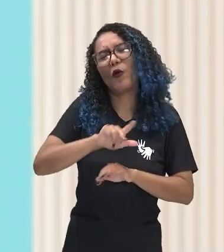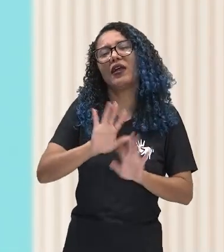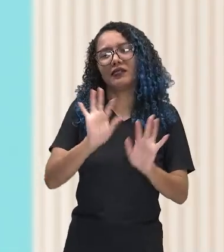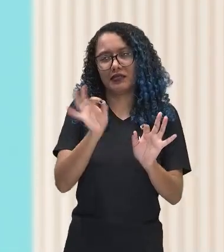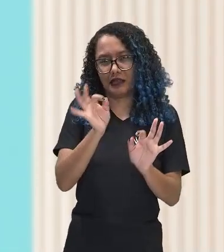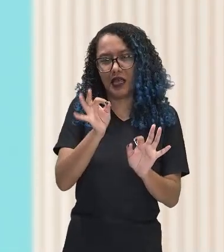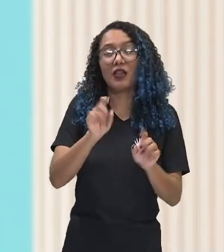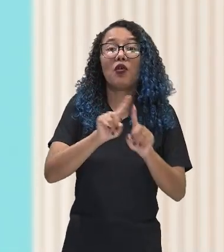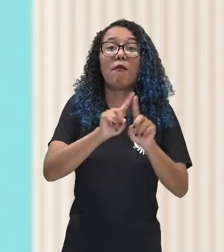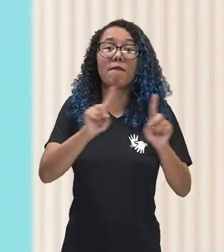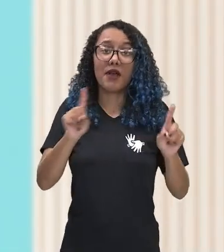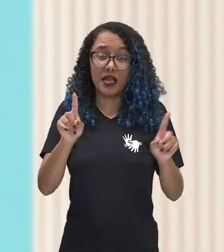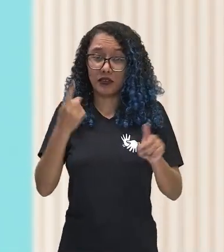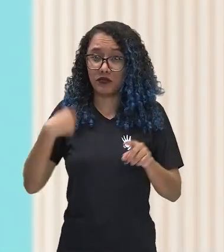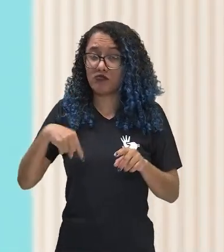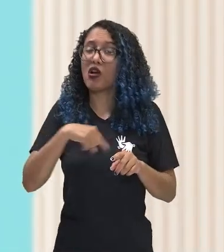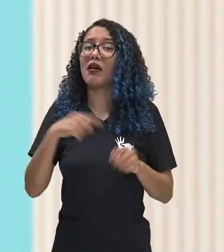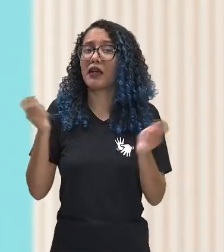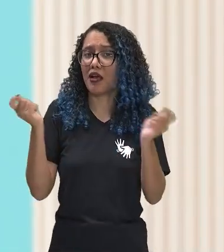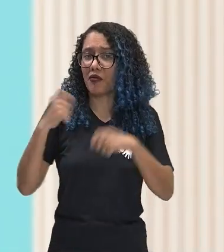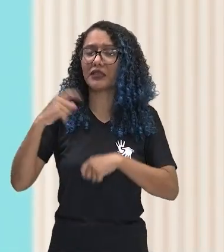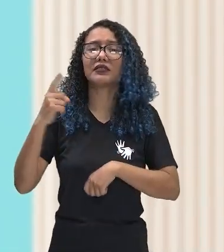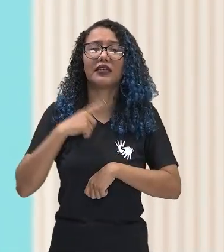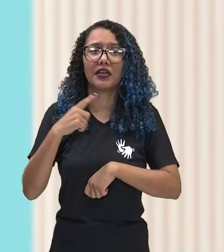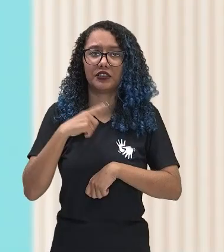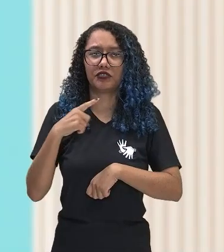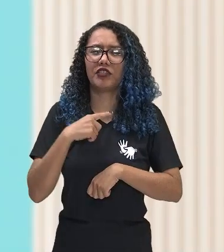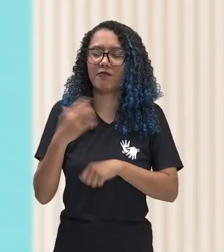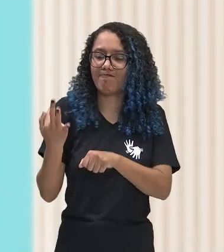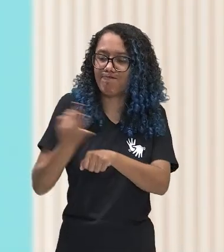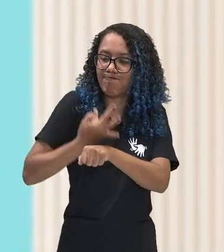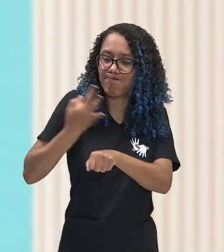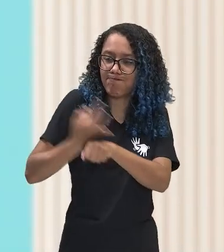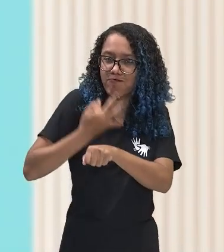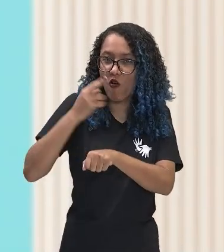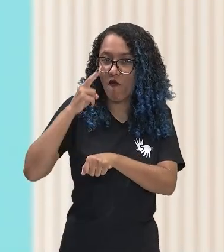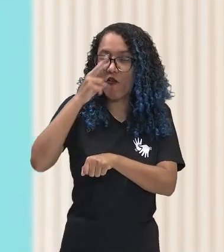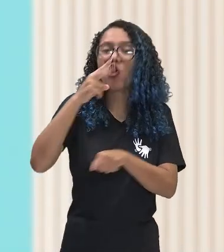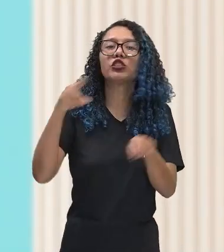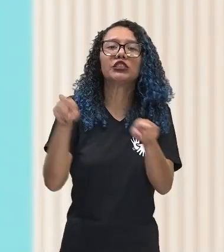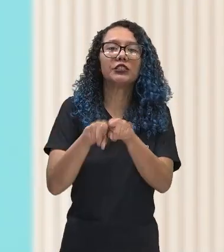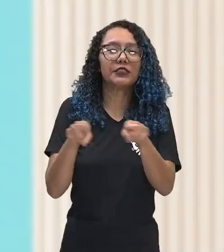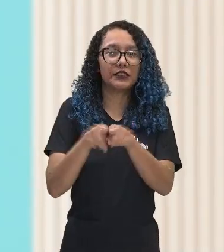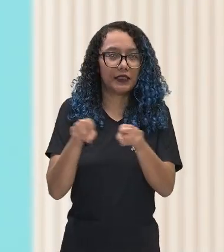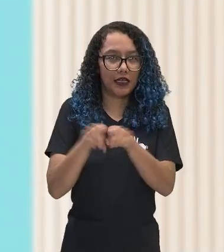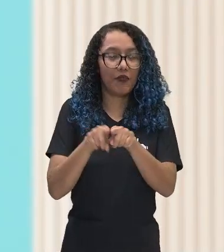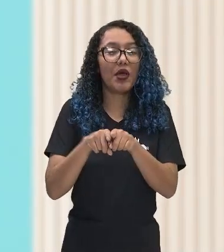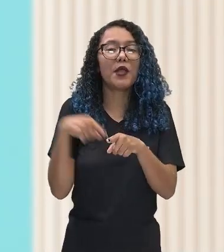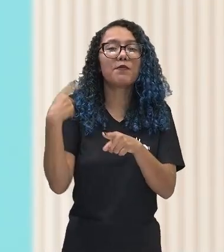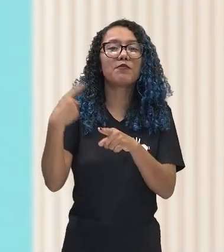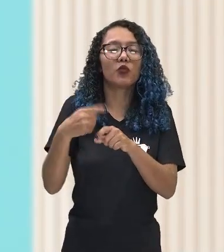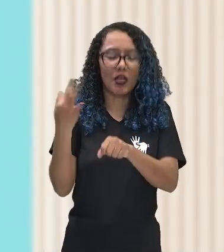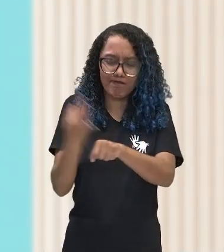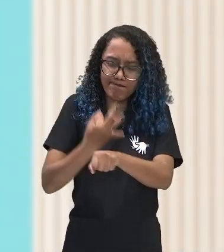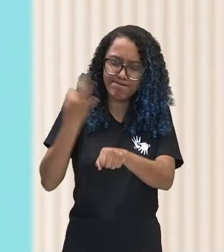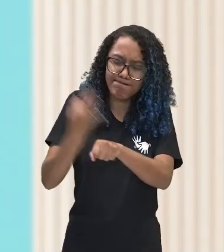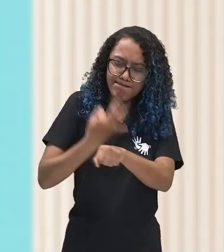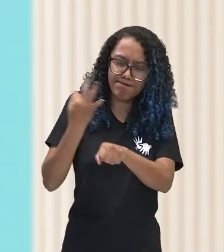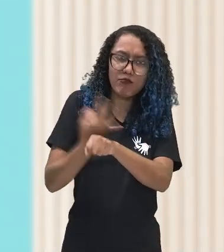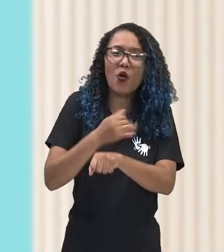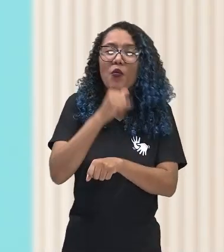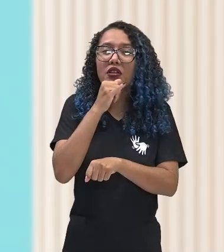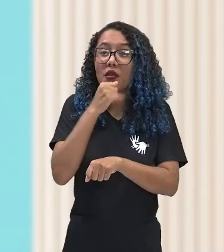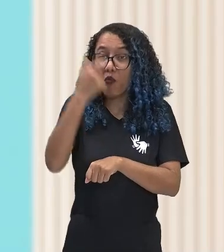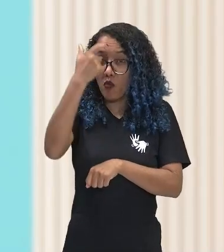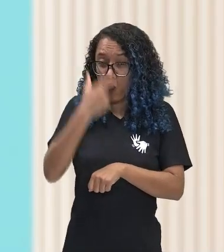mas a natureza nos fez altamente resistente tanto que nós somos os seres capazes de correr